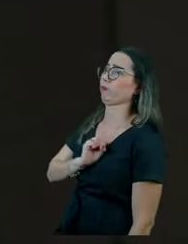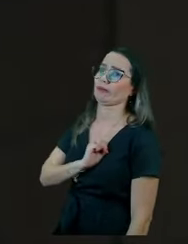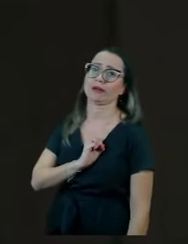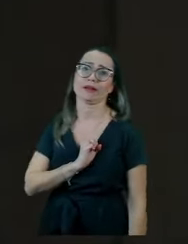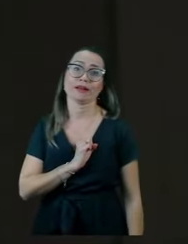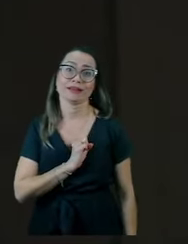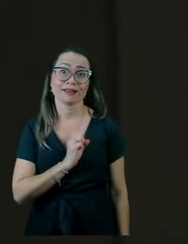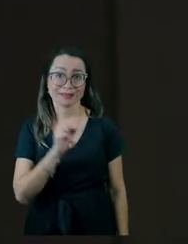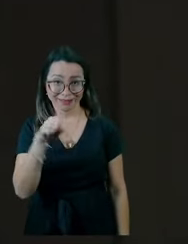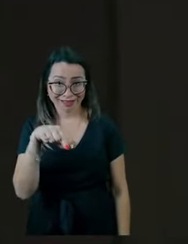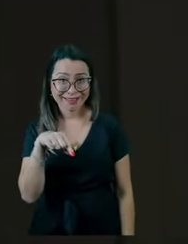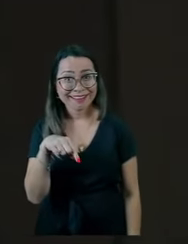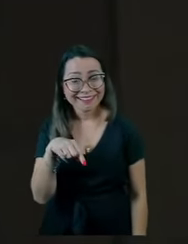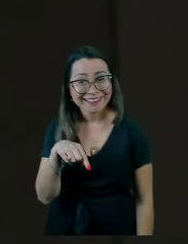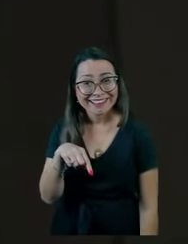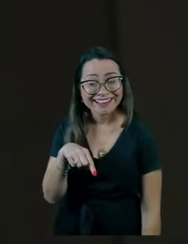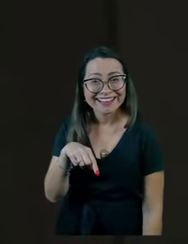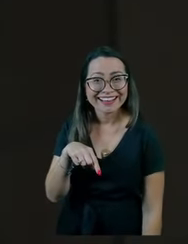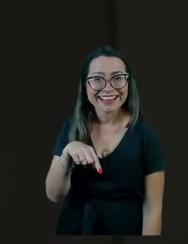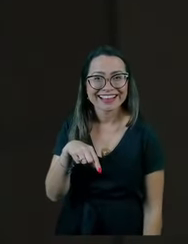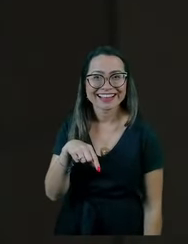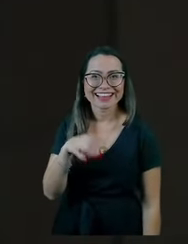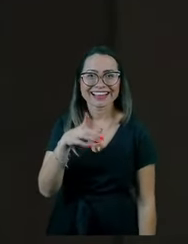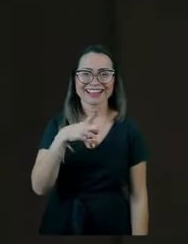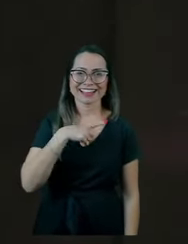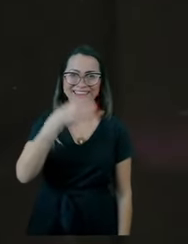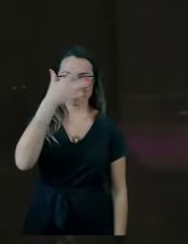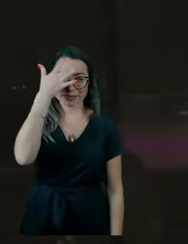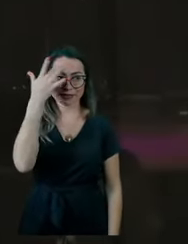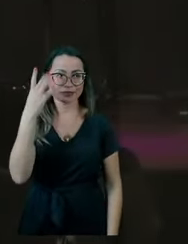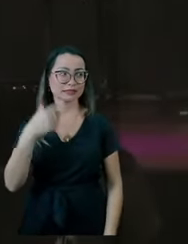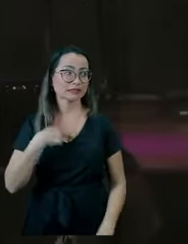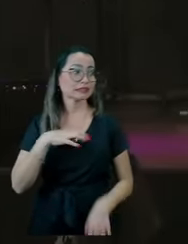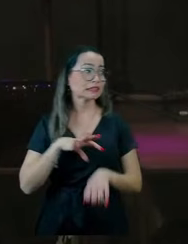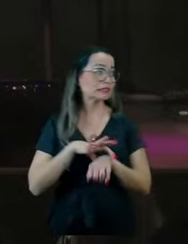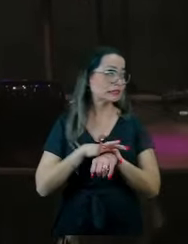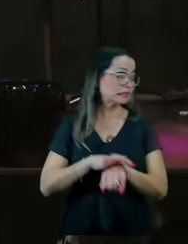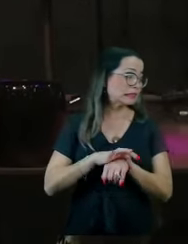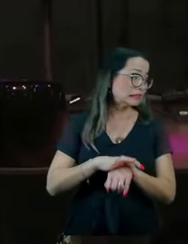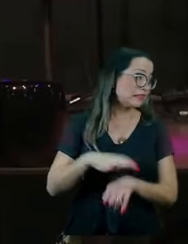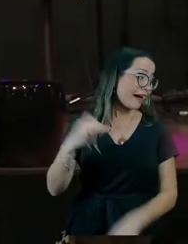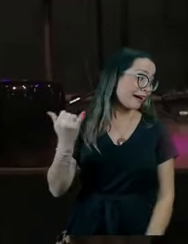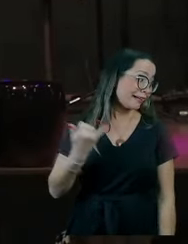Não é assim? Tem gente que eu até me seguro, tipo, ai, Jesus, me ajuda porque agora vai falar.